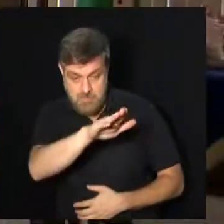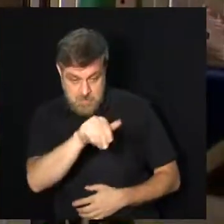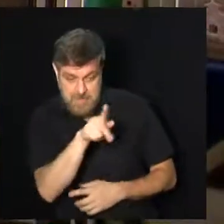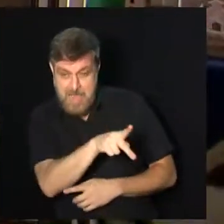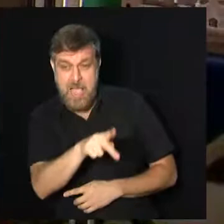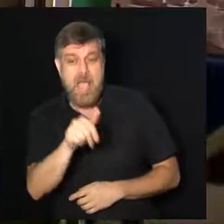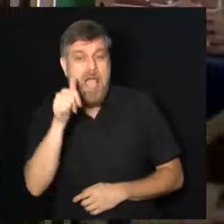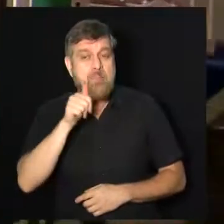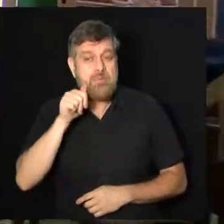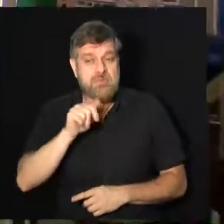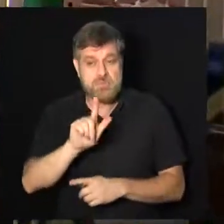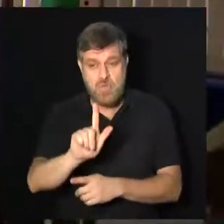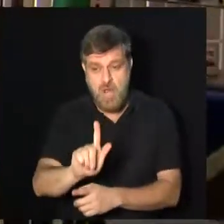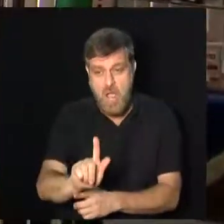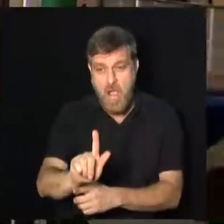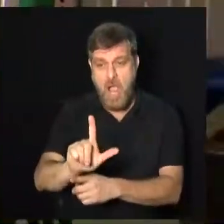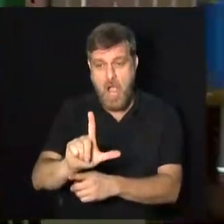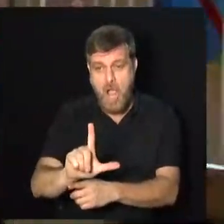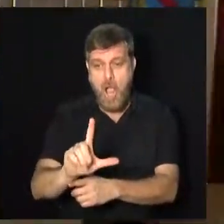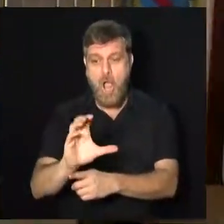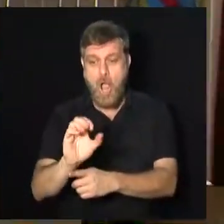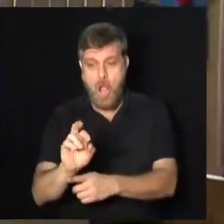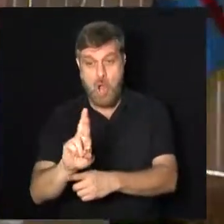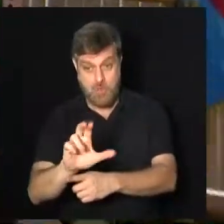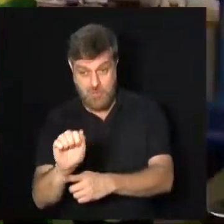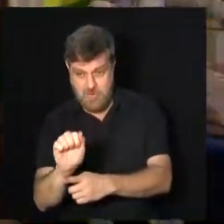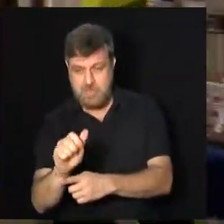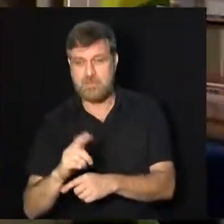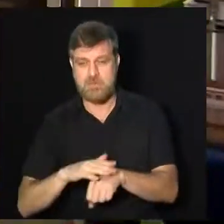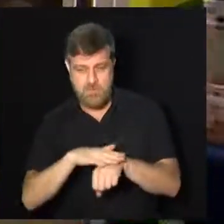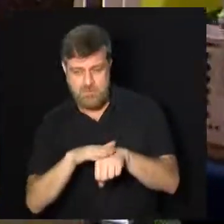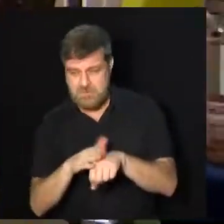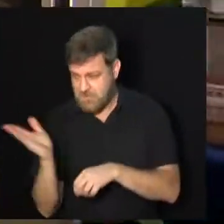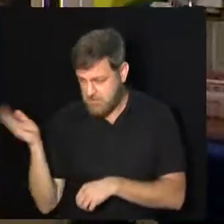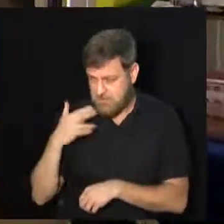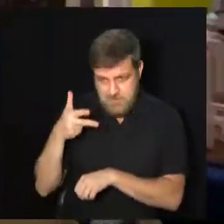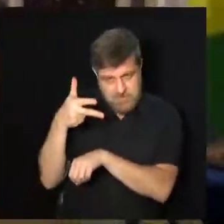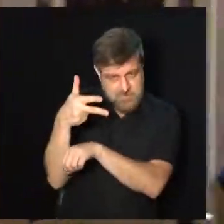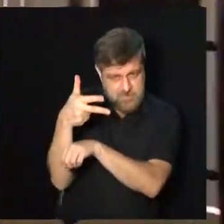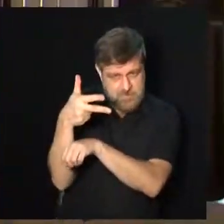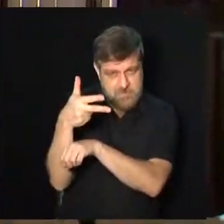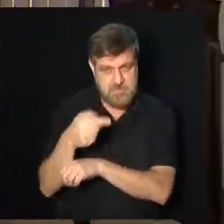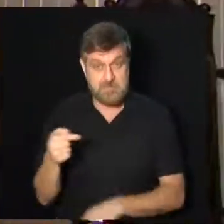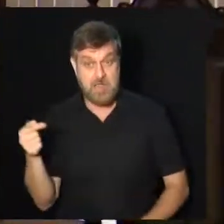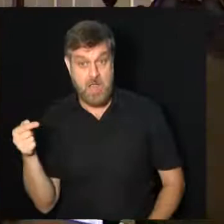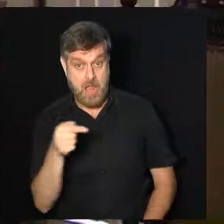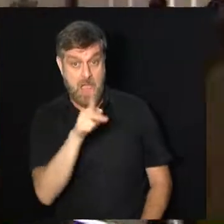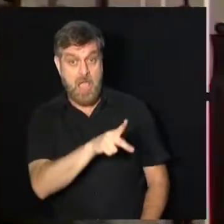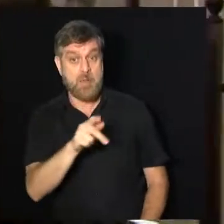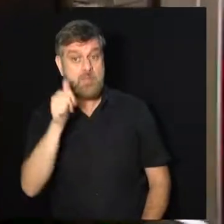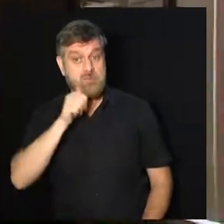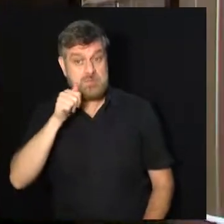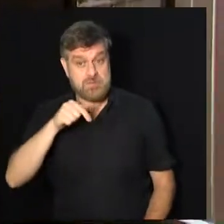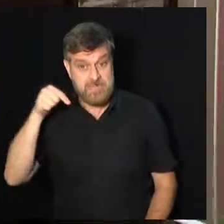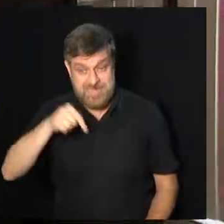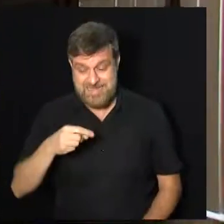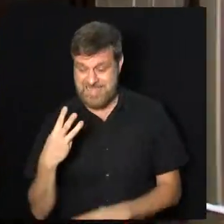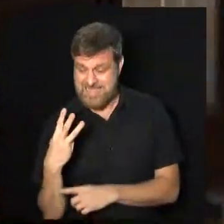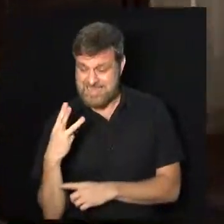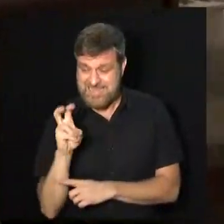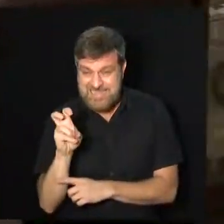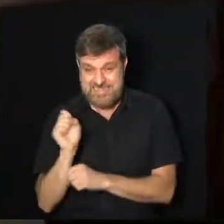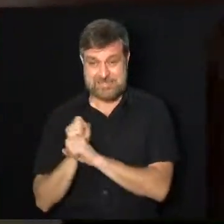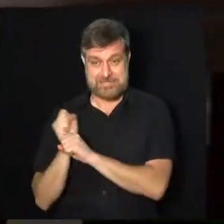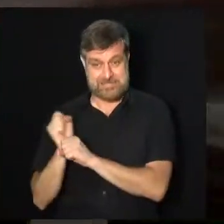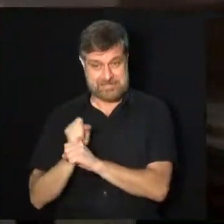Glória, porque a professora Glória, pedi para o Mingão vir comigo aqui, por favor, Mingão. A professora Glória mora faz